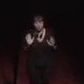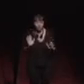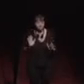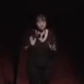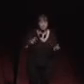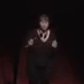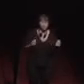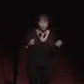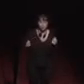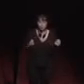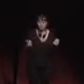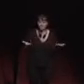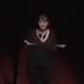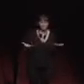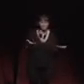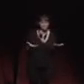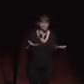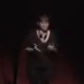sem saber como fazer.